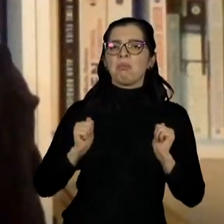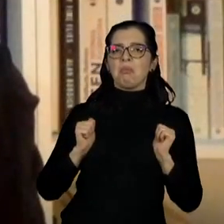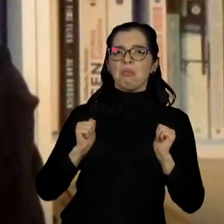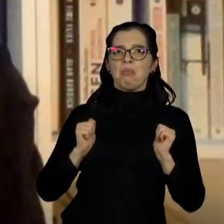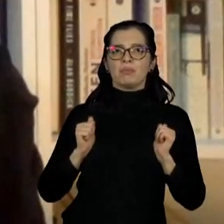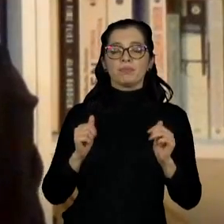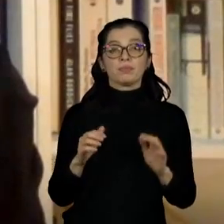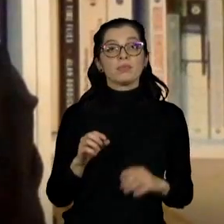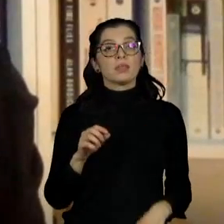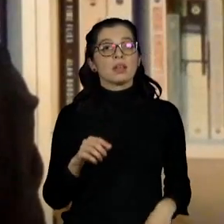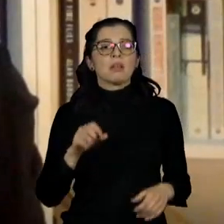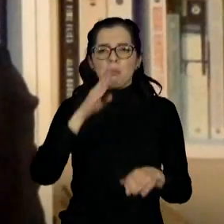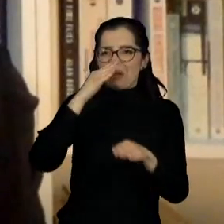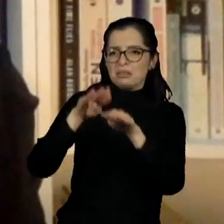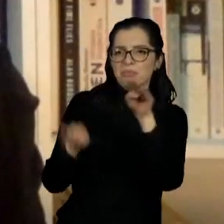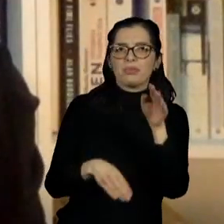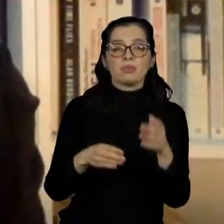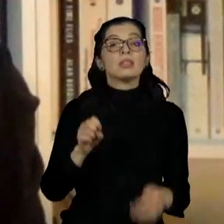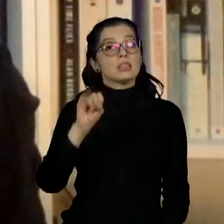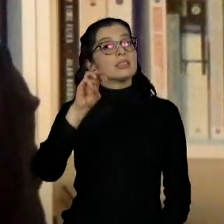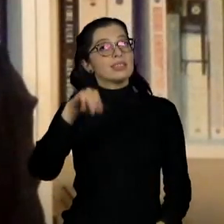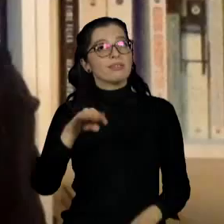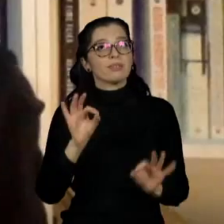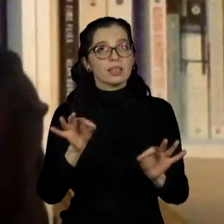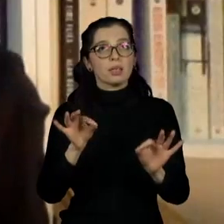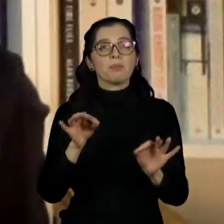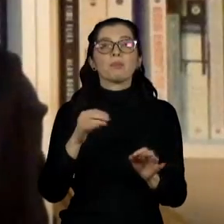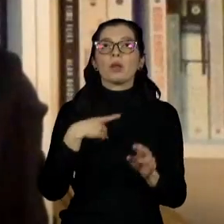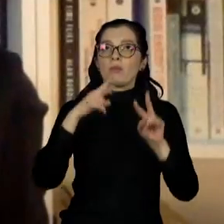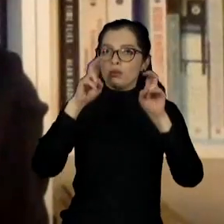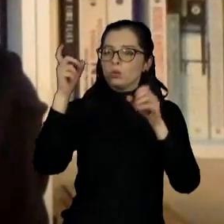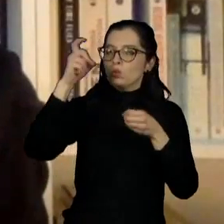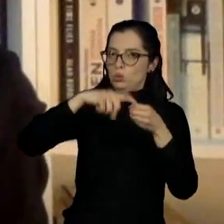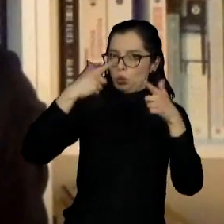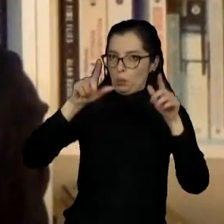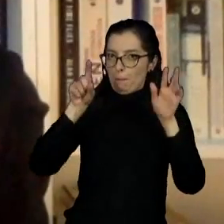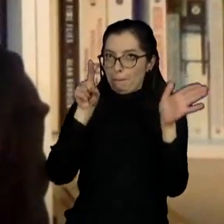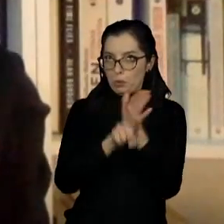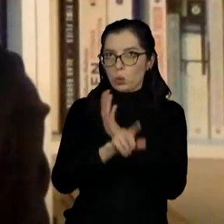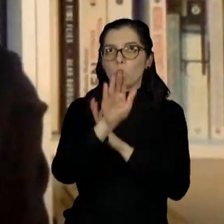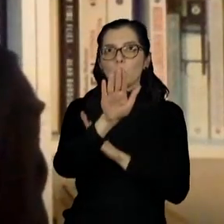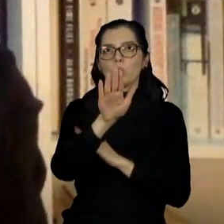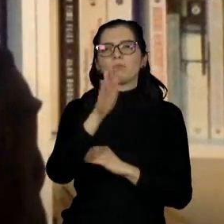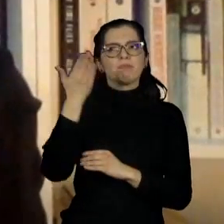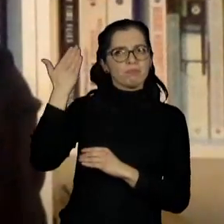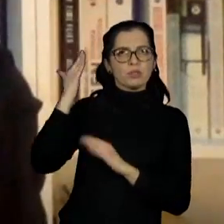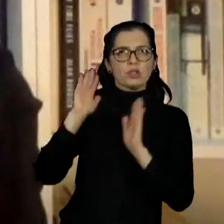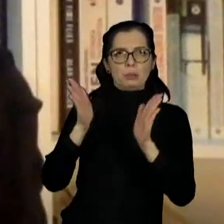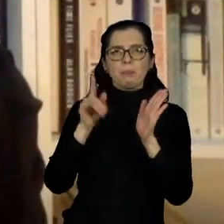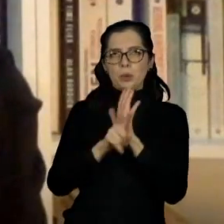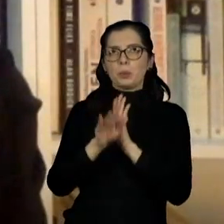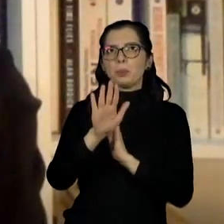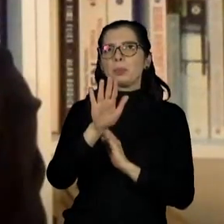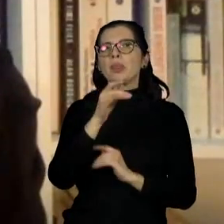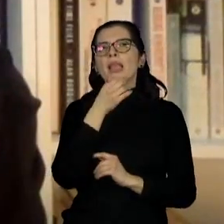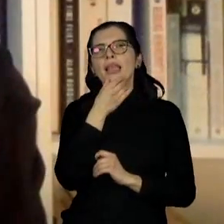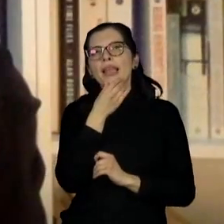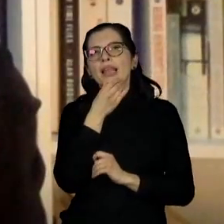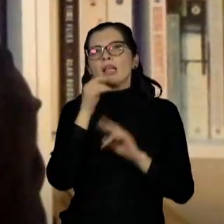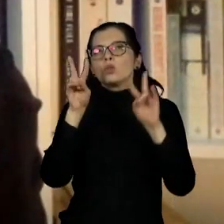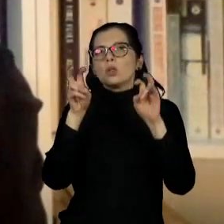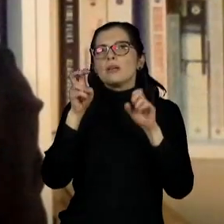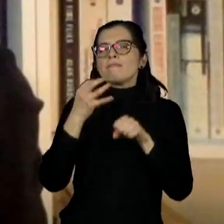Sim, muito bem. Então, eu acho que, e isso vai voltar a outra pergunta que foi perguntada antes, sobre